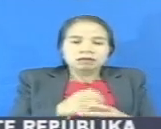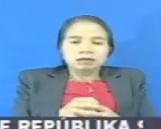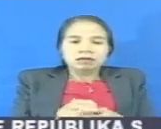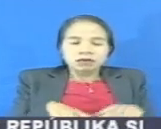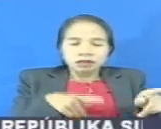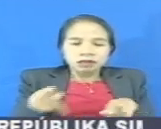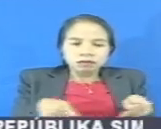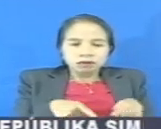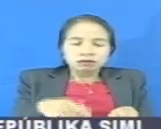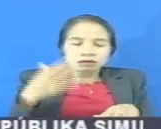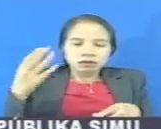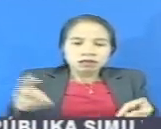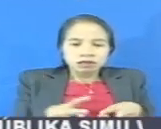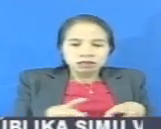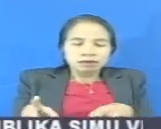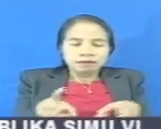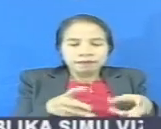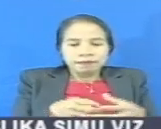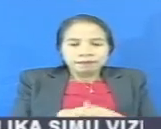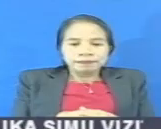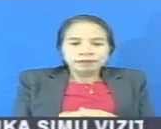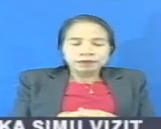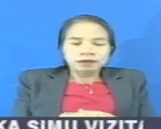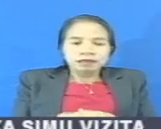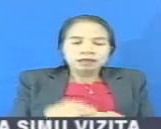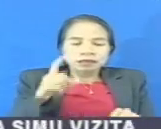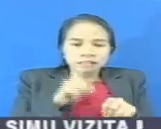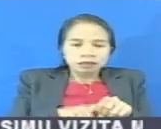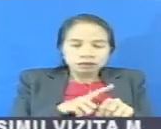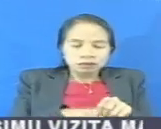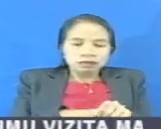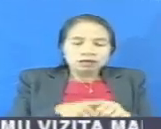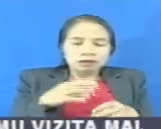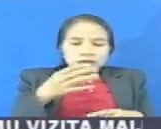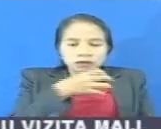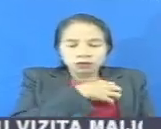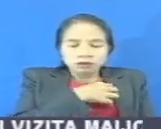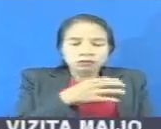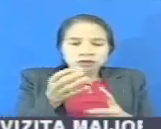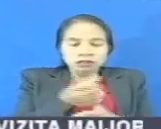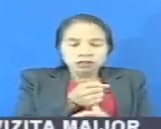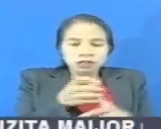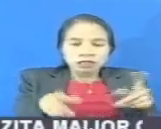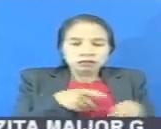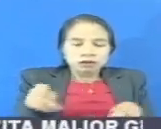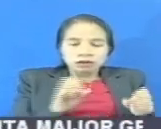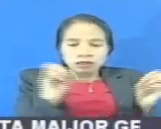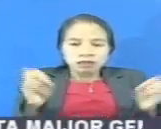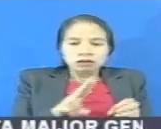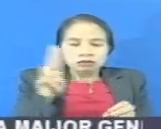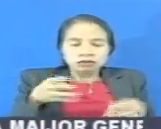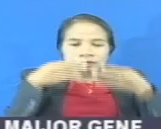no ema hotunebe iha dalam público. Iha oportunidade ne polícia mos kair keda cidadão nebe la usa máscara